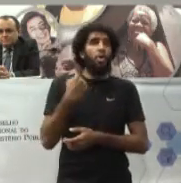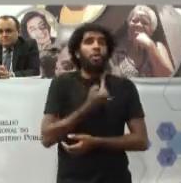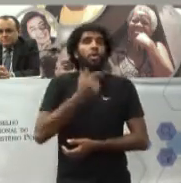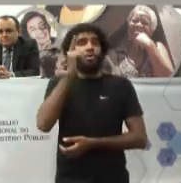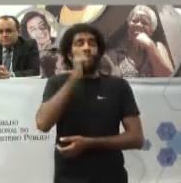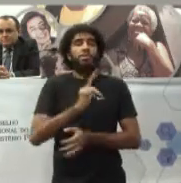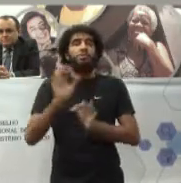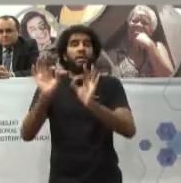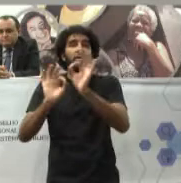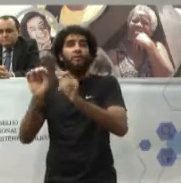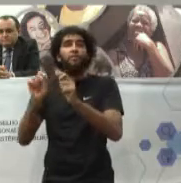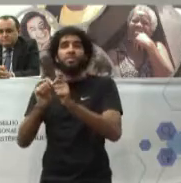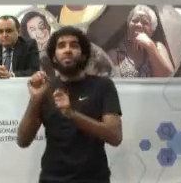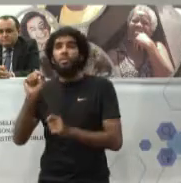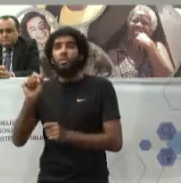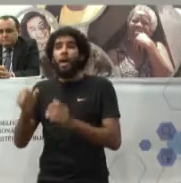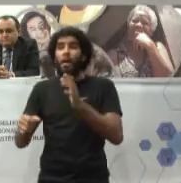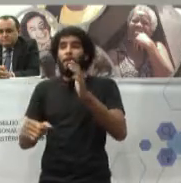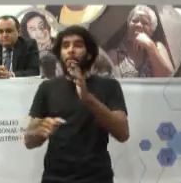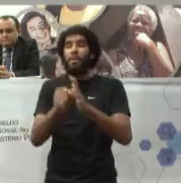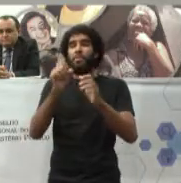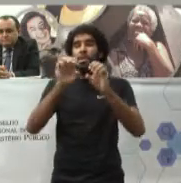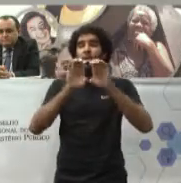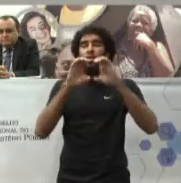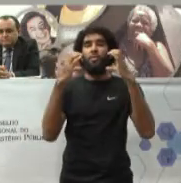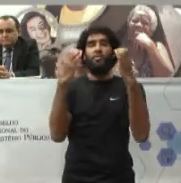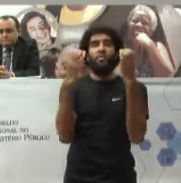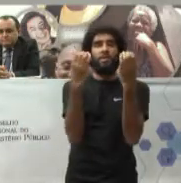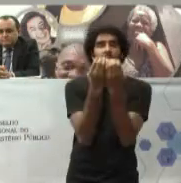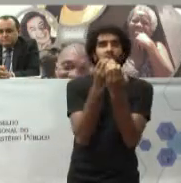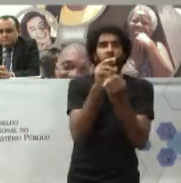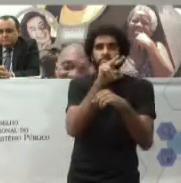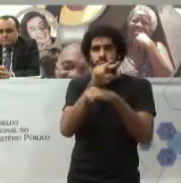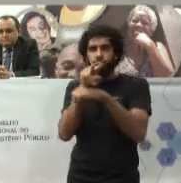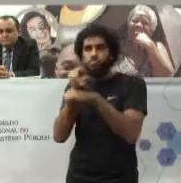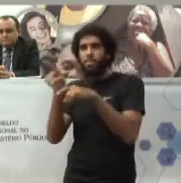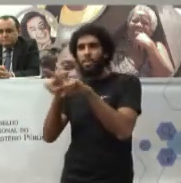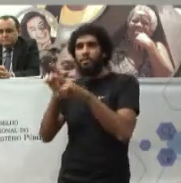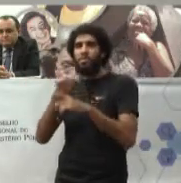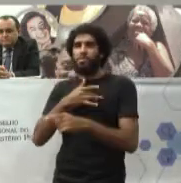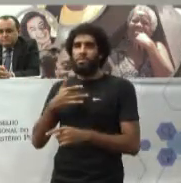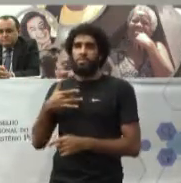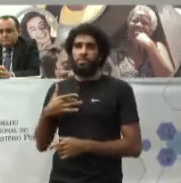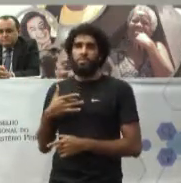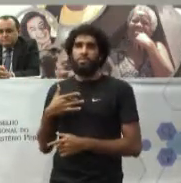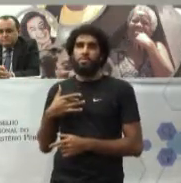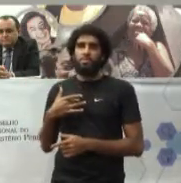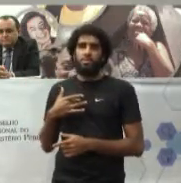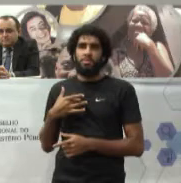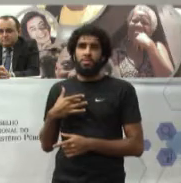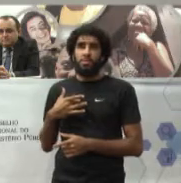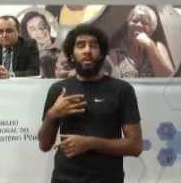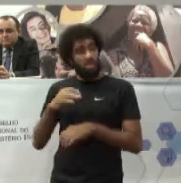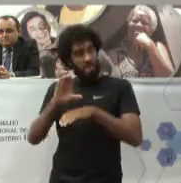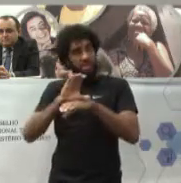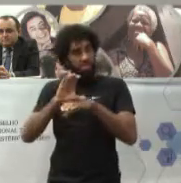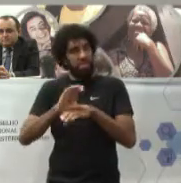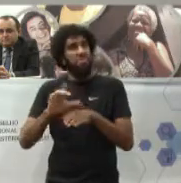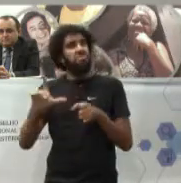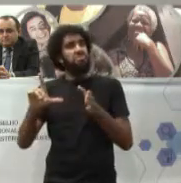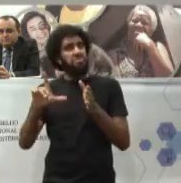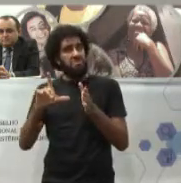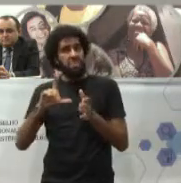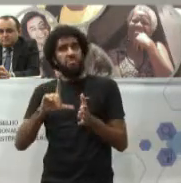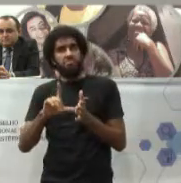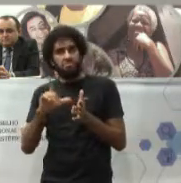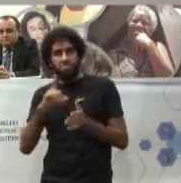a 1ª conferência nacional de vigilância em saúde está lá desde a constituição que esta atividade